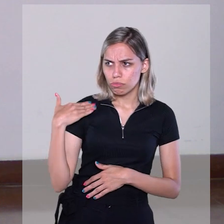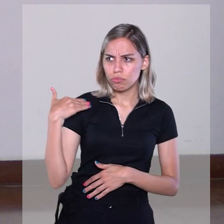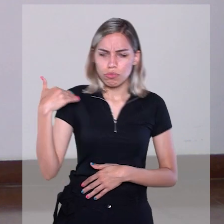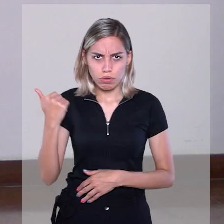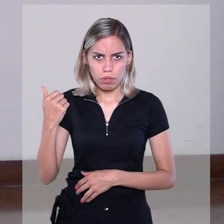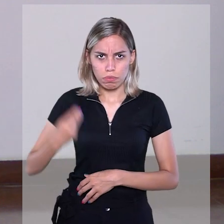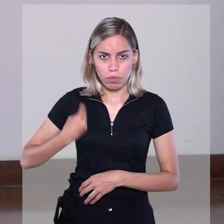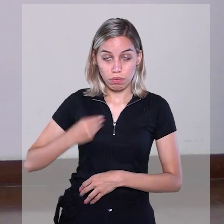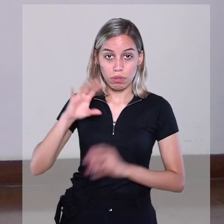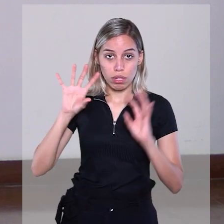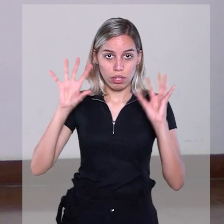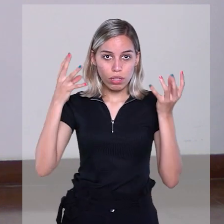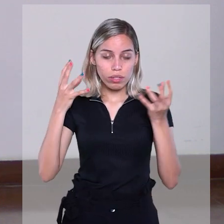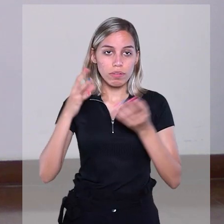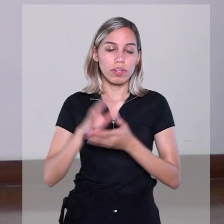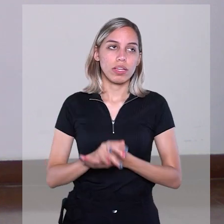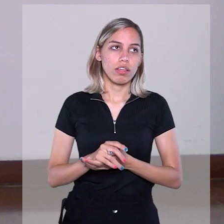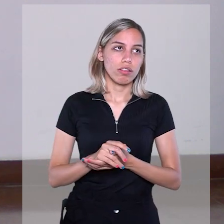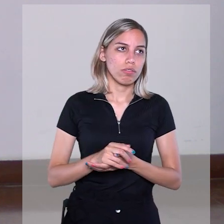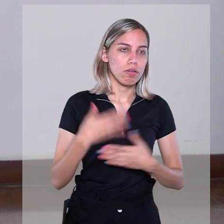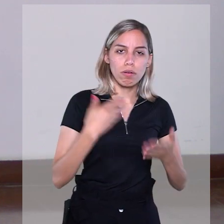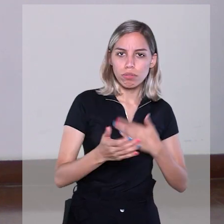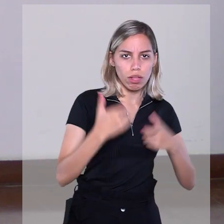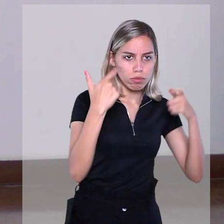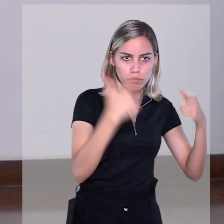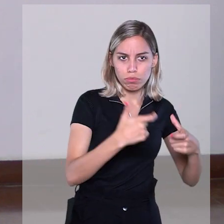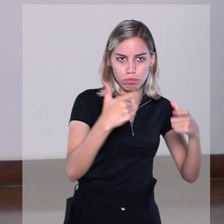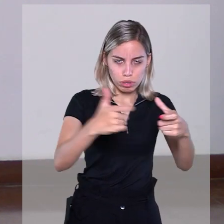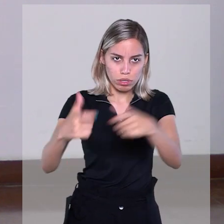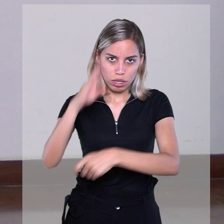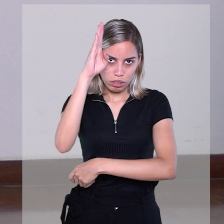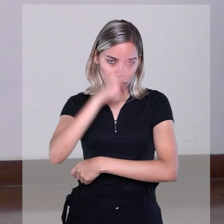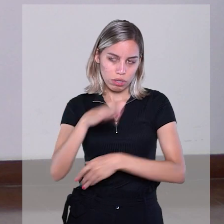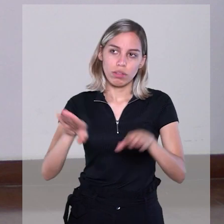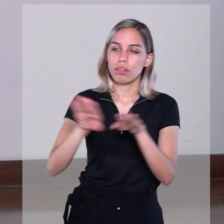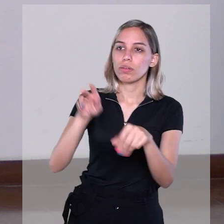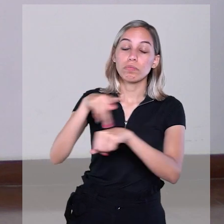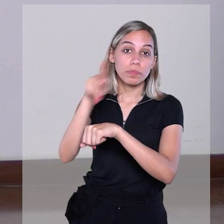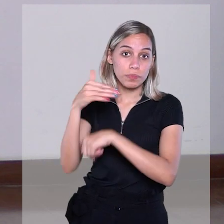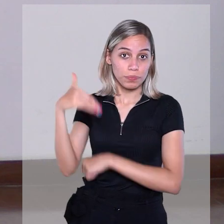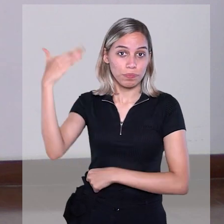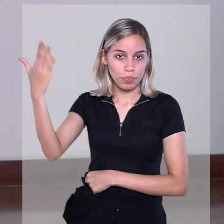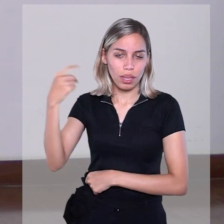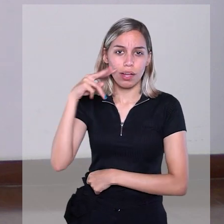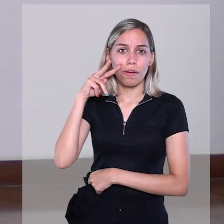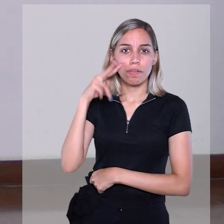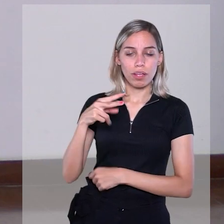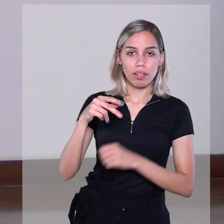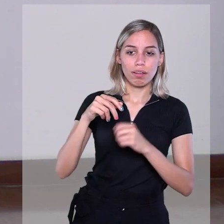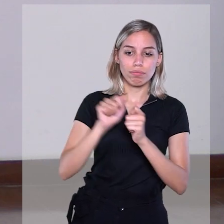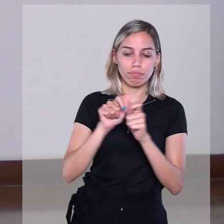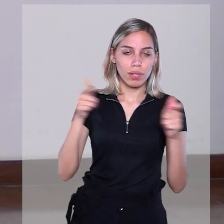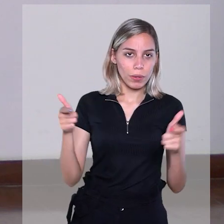outros países, e vejo ali uma maioria branca, é igualmente